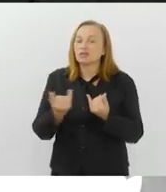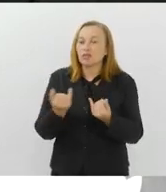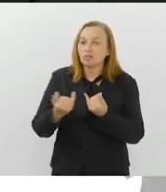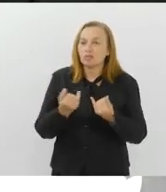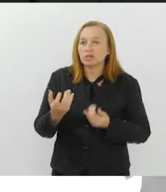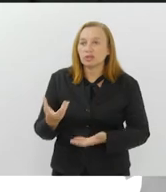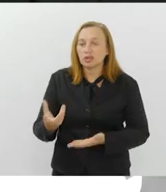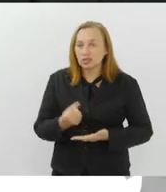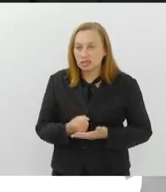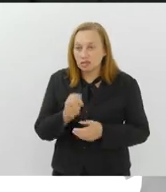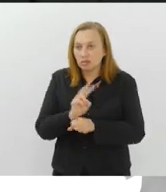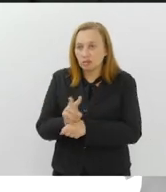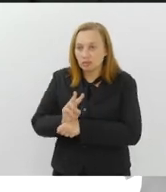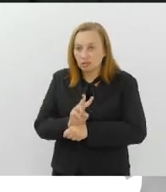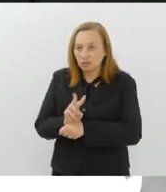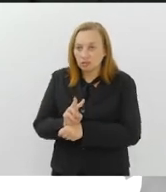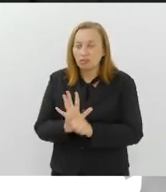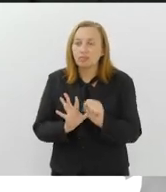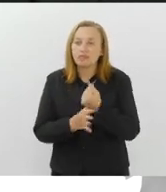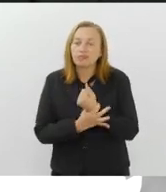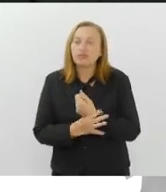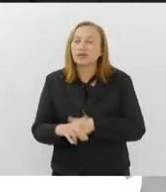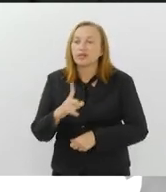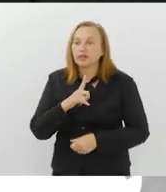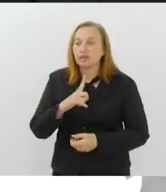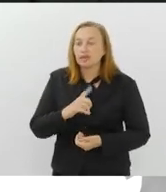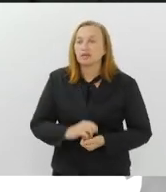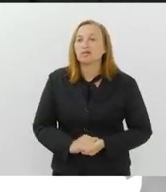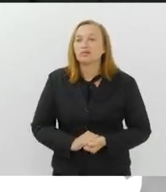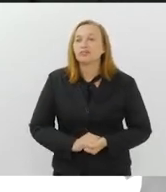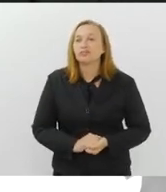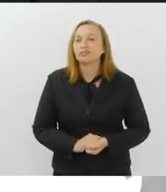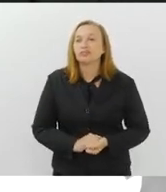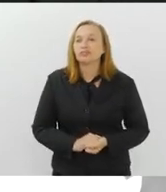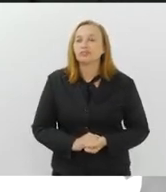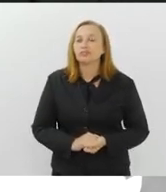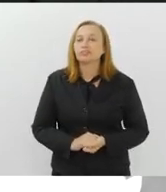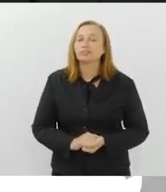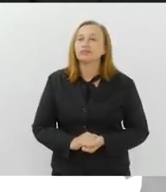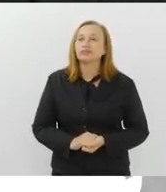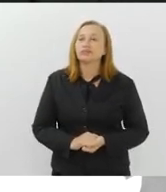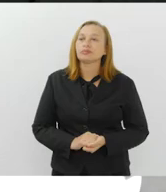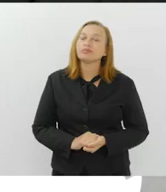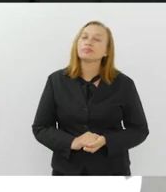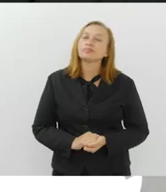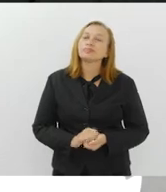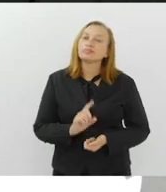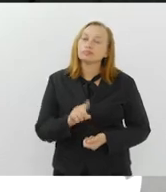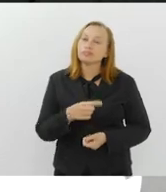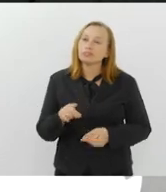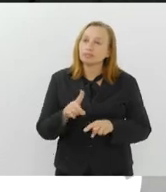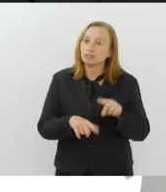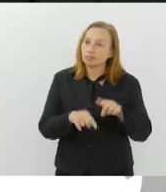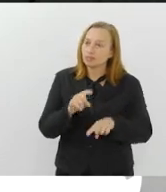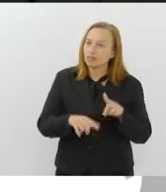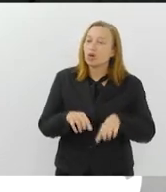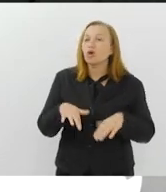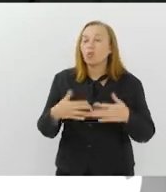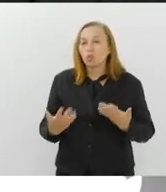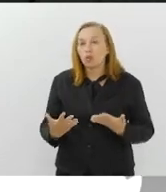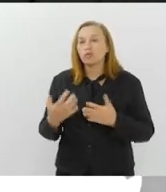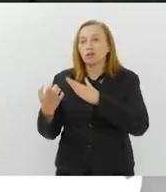desse monitoramento de garantia, tem como reflexo a suspensão da comercialização do produto, ou seja, quando a